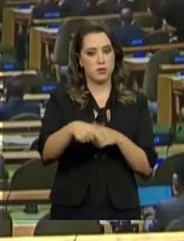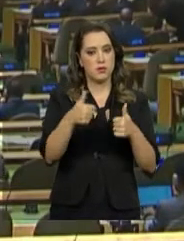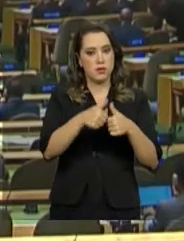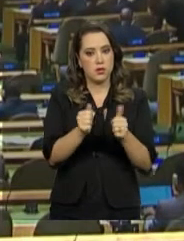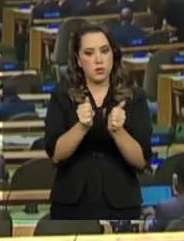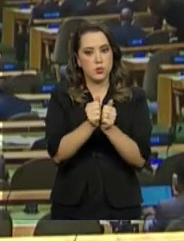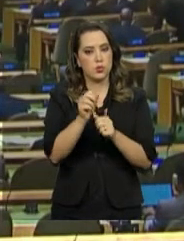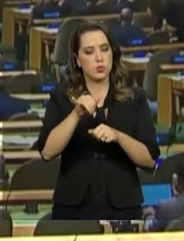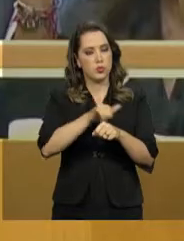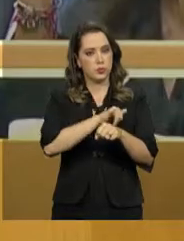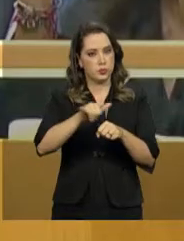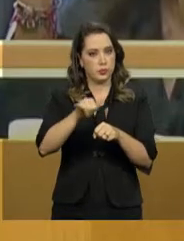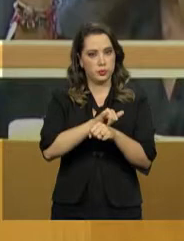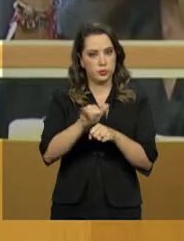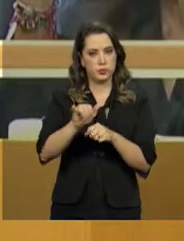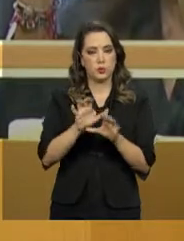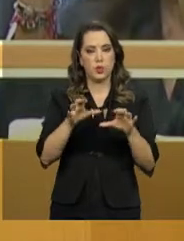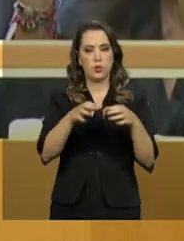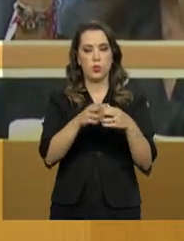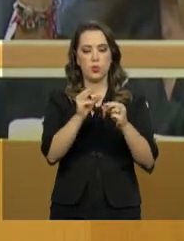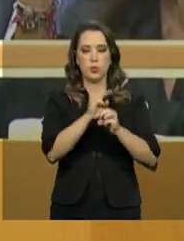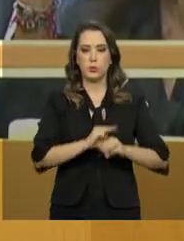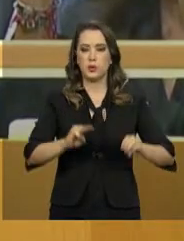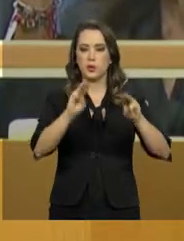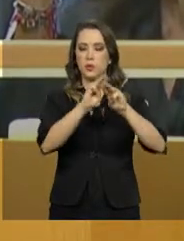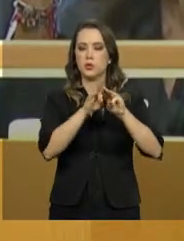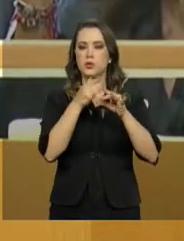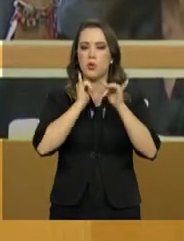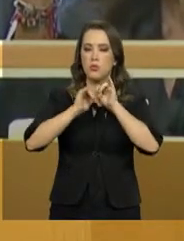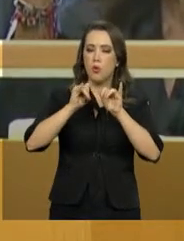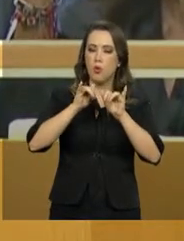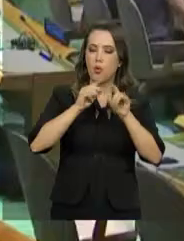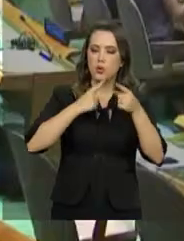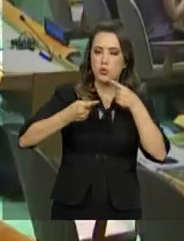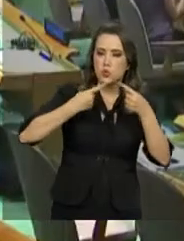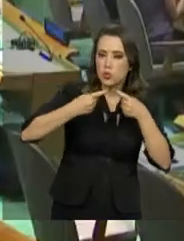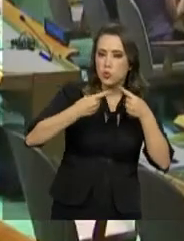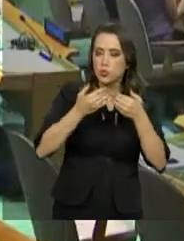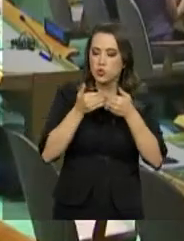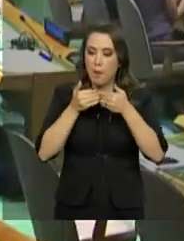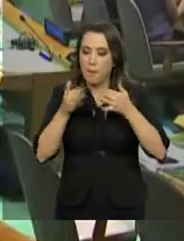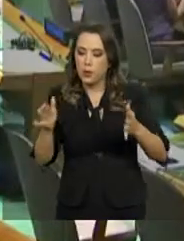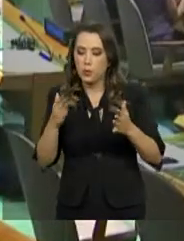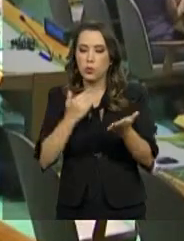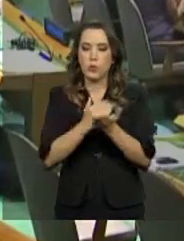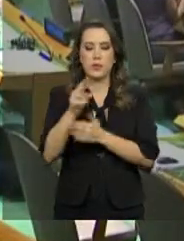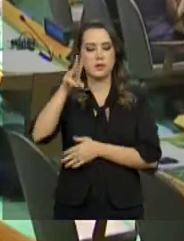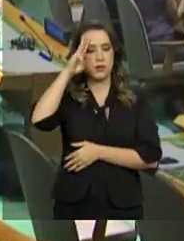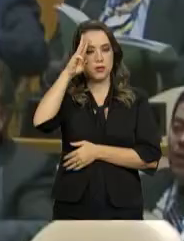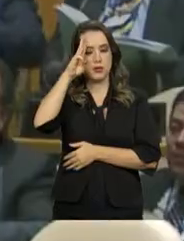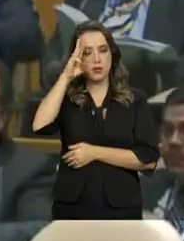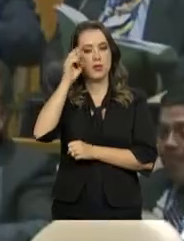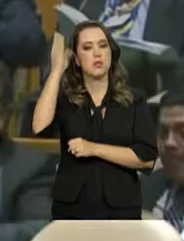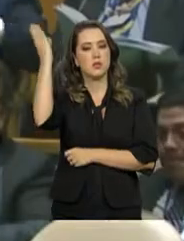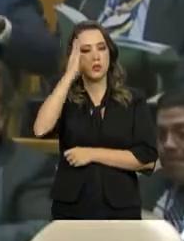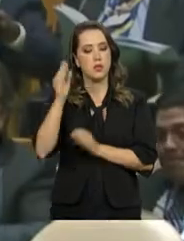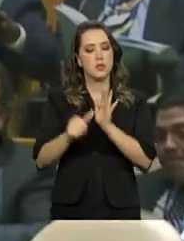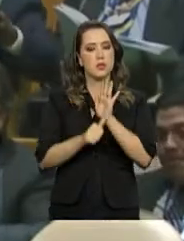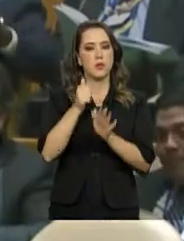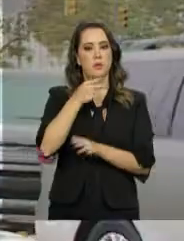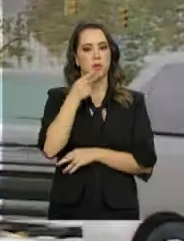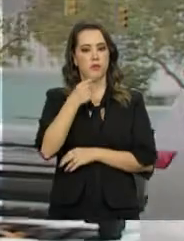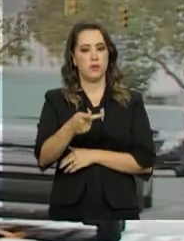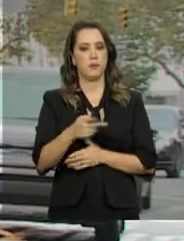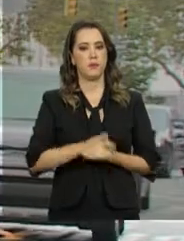geral das nações unidas o discurso de abertura acontece na terça e como todos os anos o brasil será o primeiro a